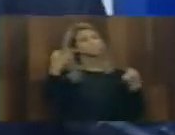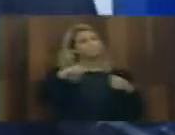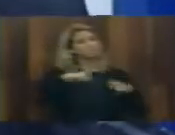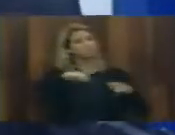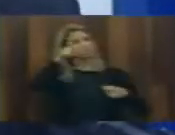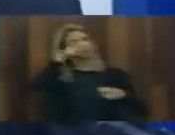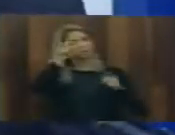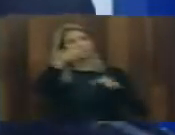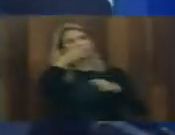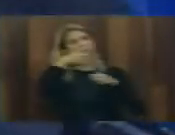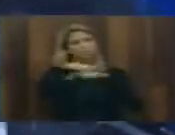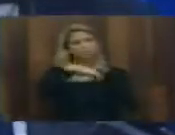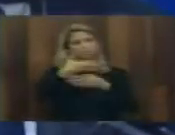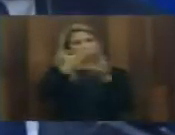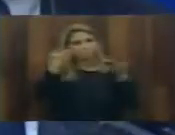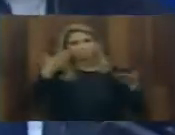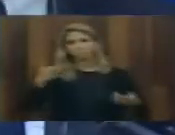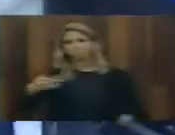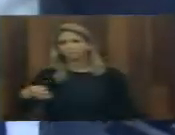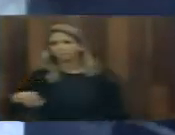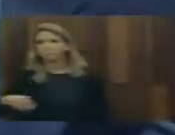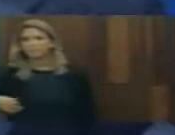todos.